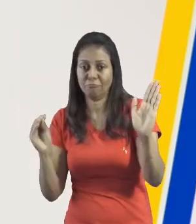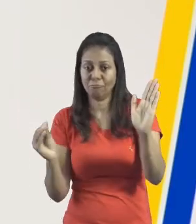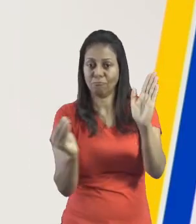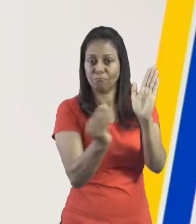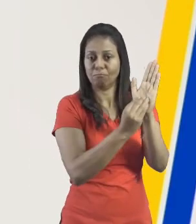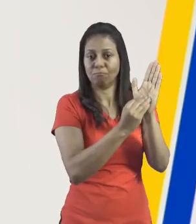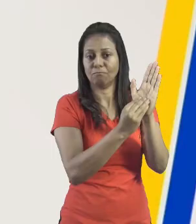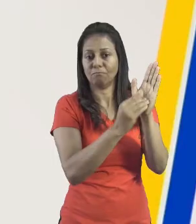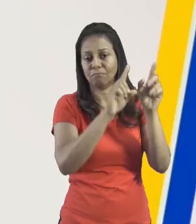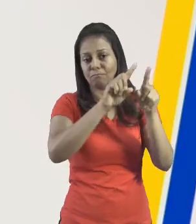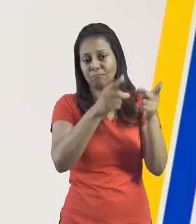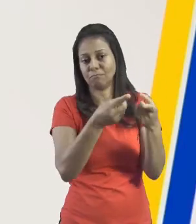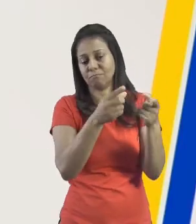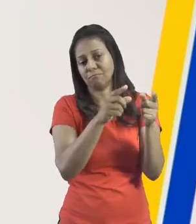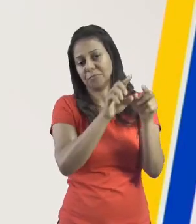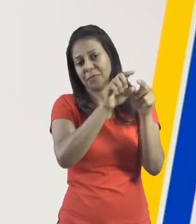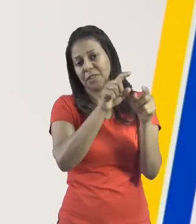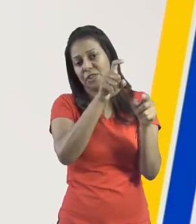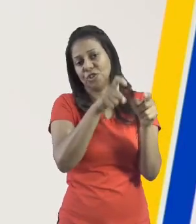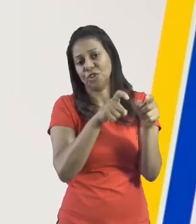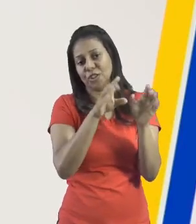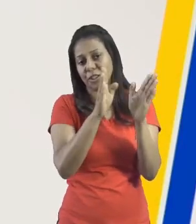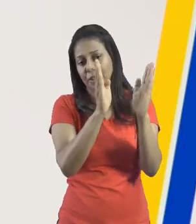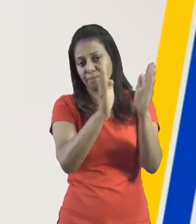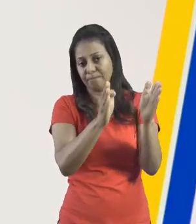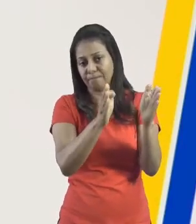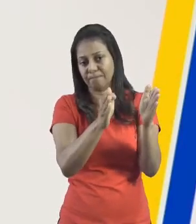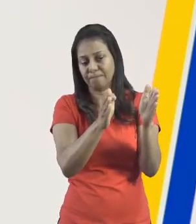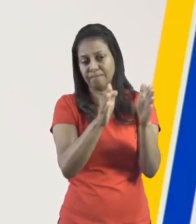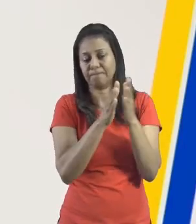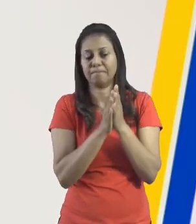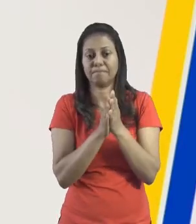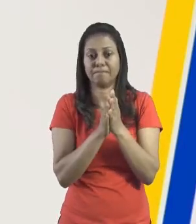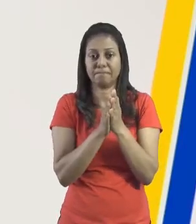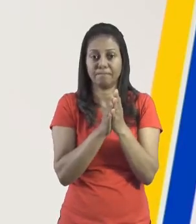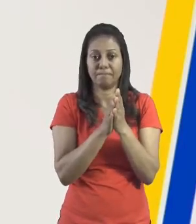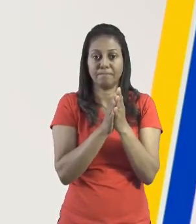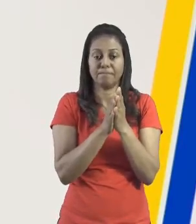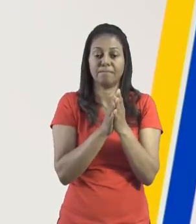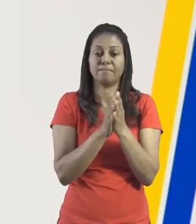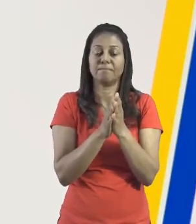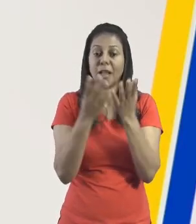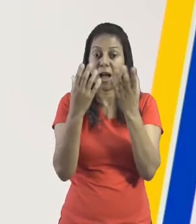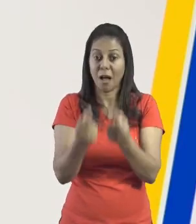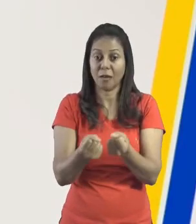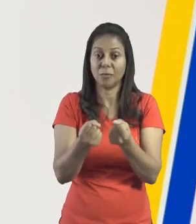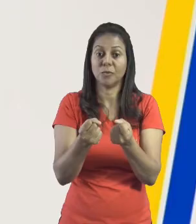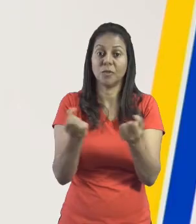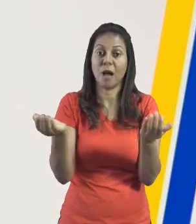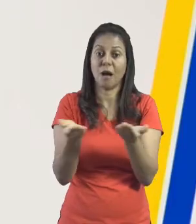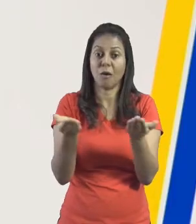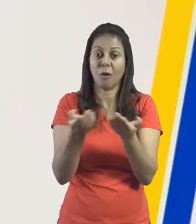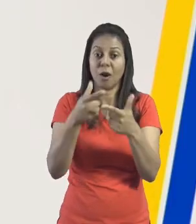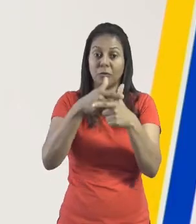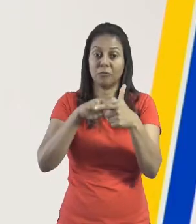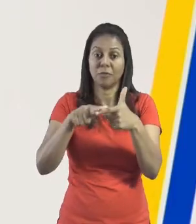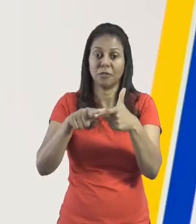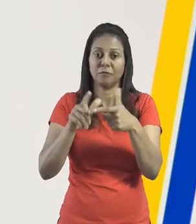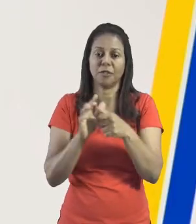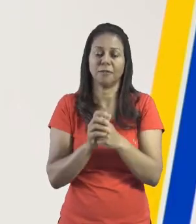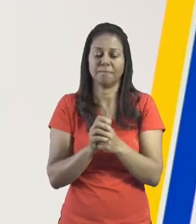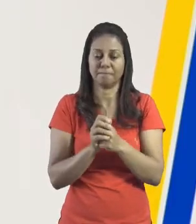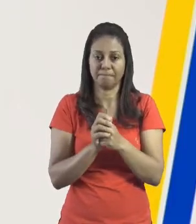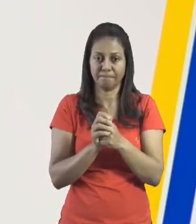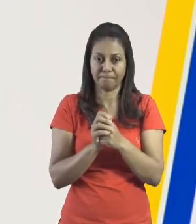em evidência. Colocando o x em evidência, vamos fazer as nossas divisões. Aí